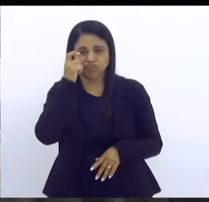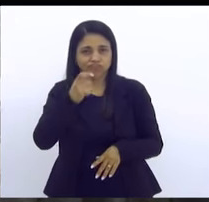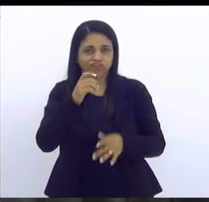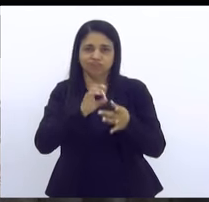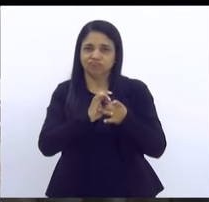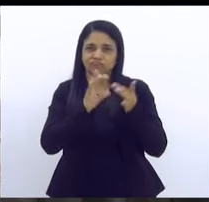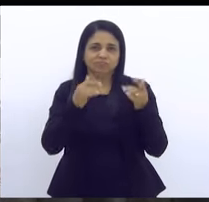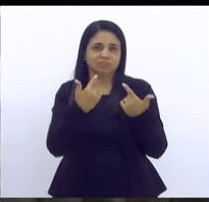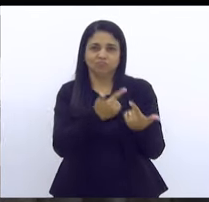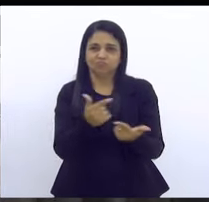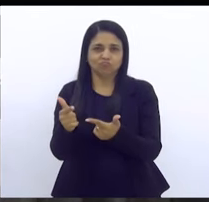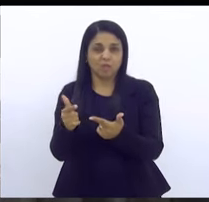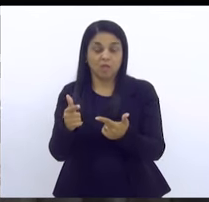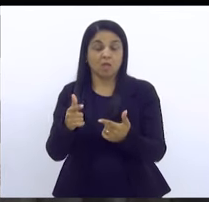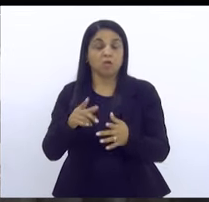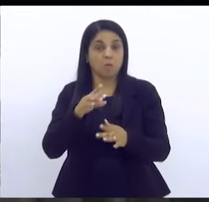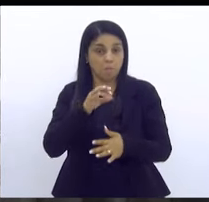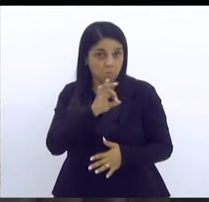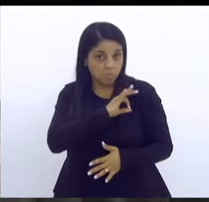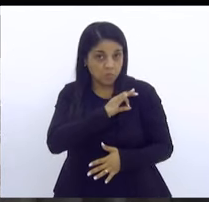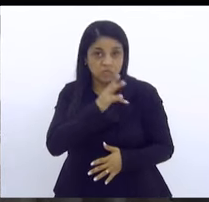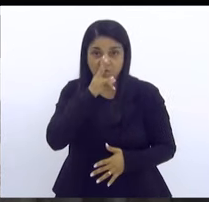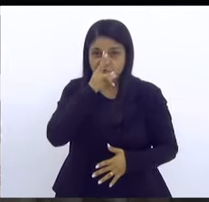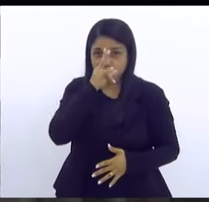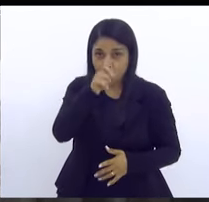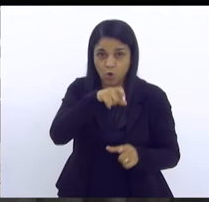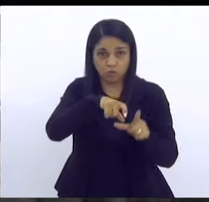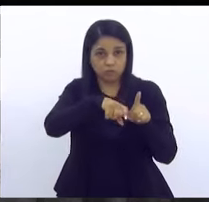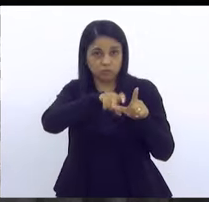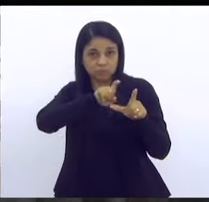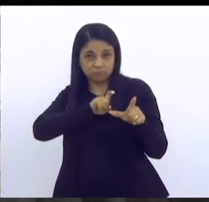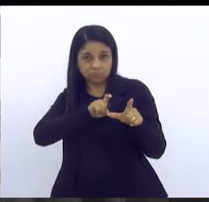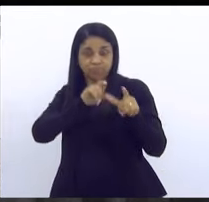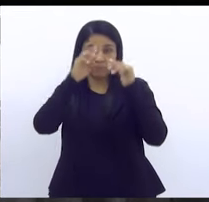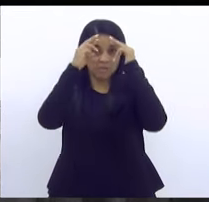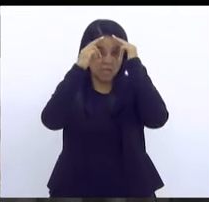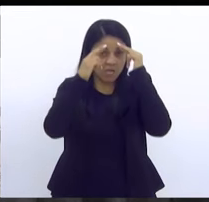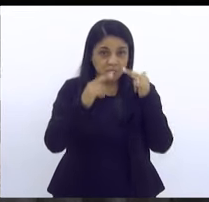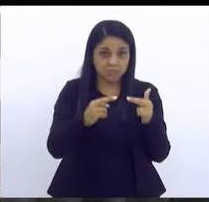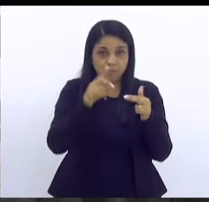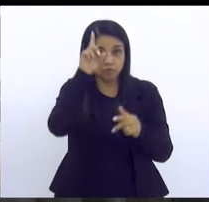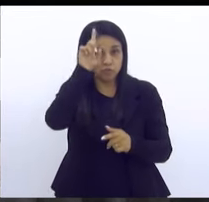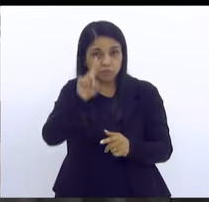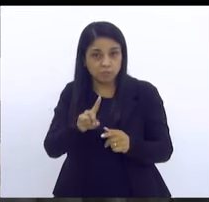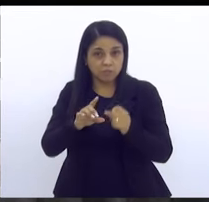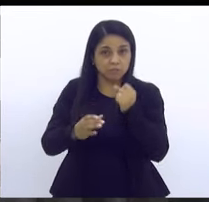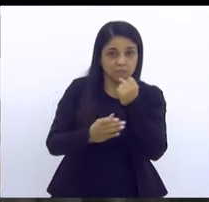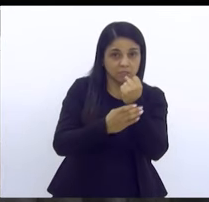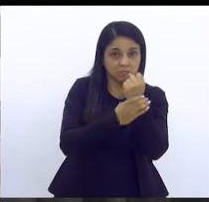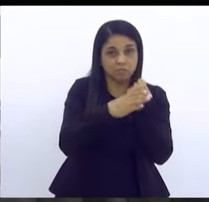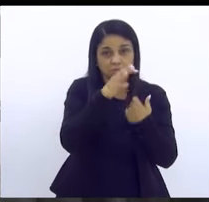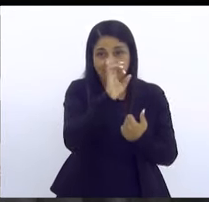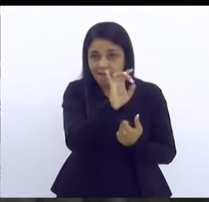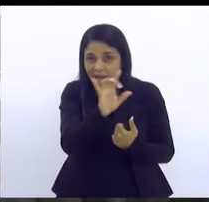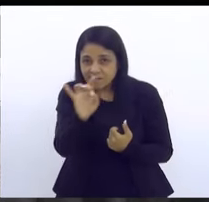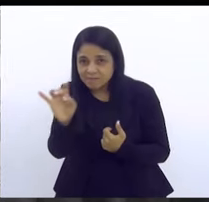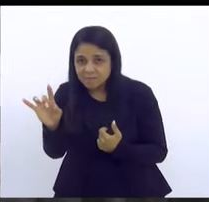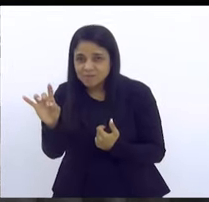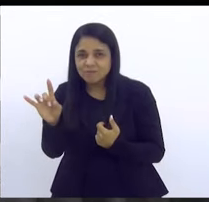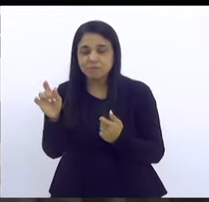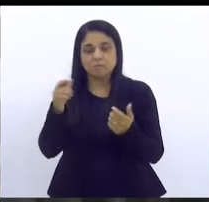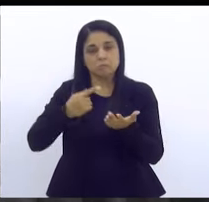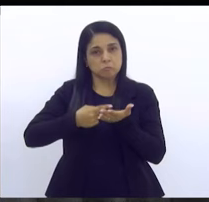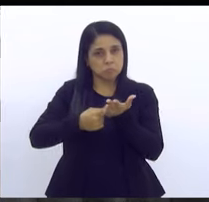polícia forte, autônoma, independente, que respeite os direitos e garantias individuais e que